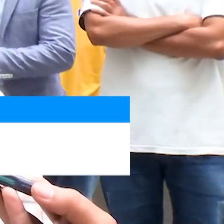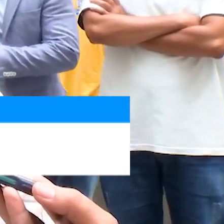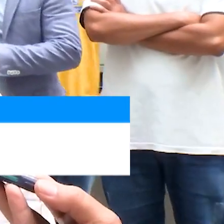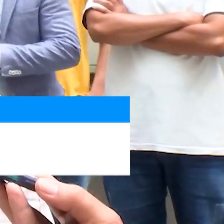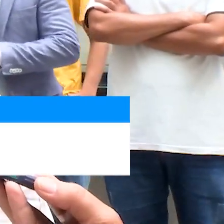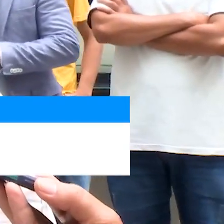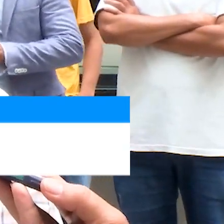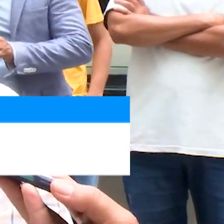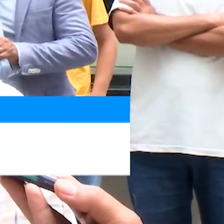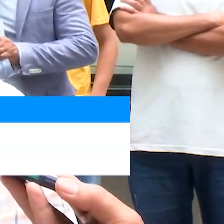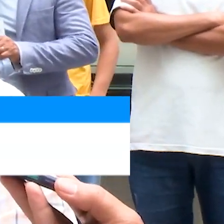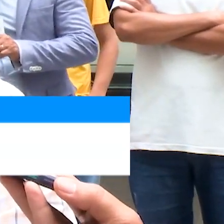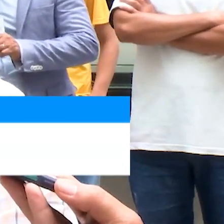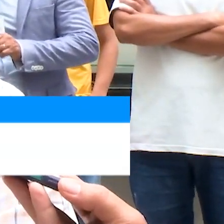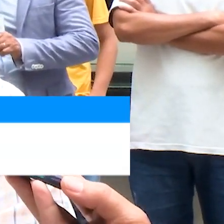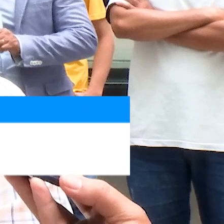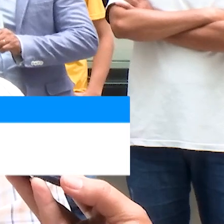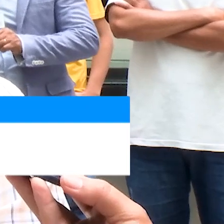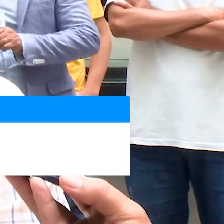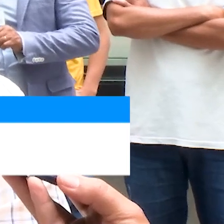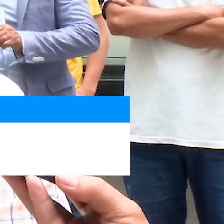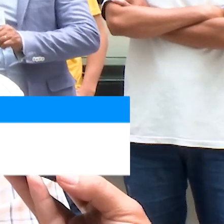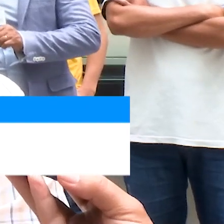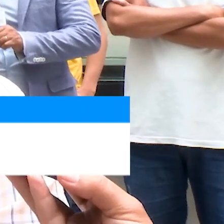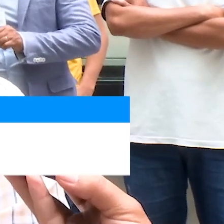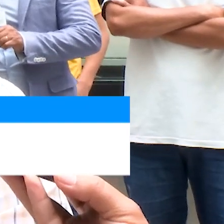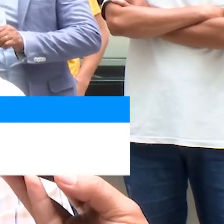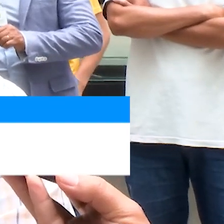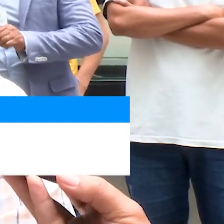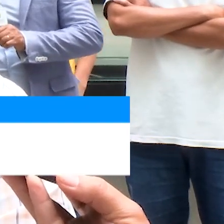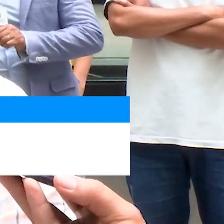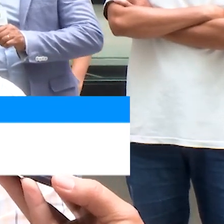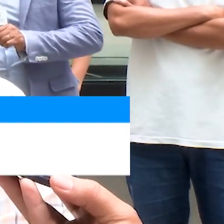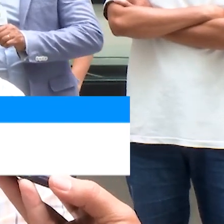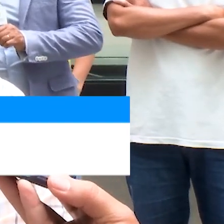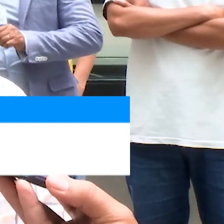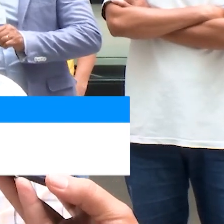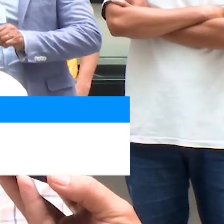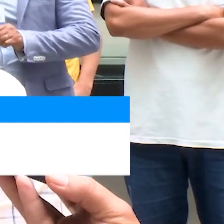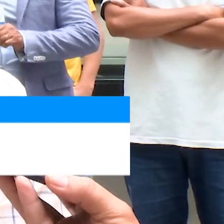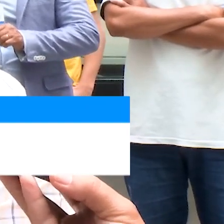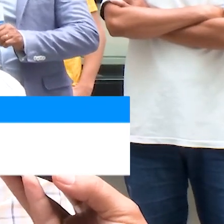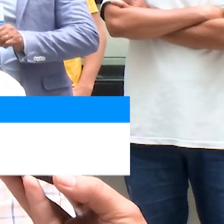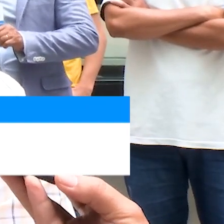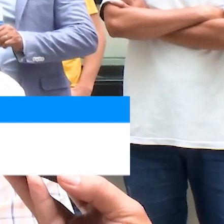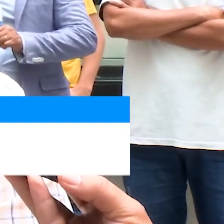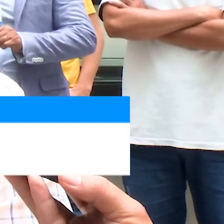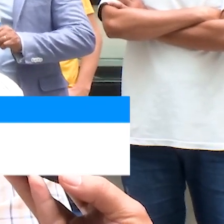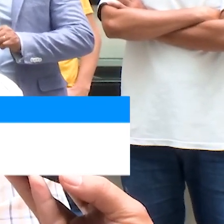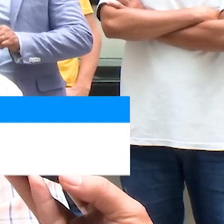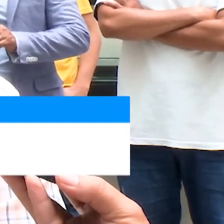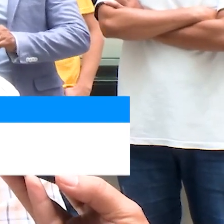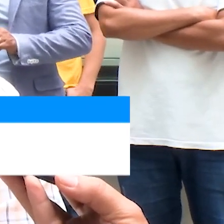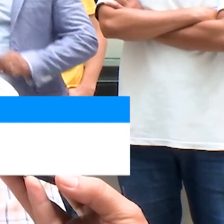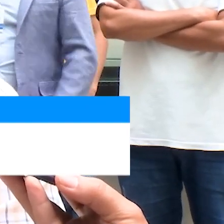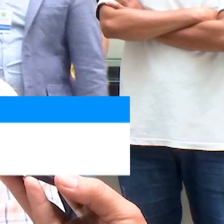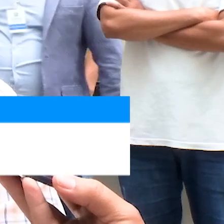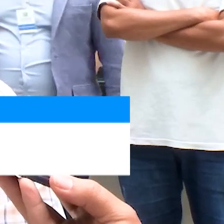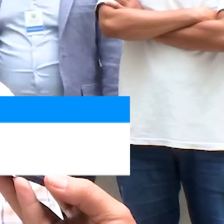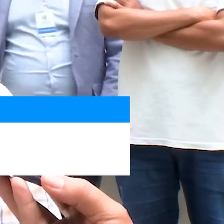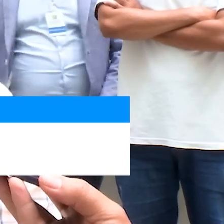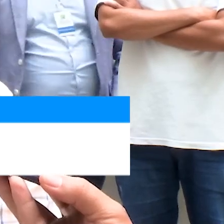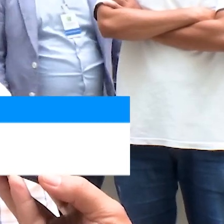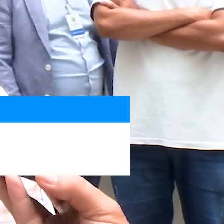A Câmara Municipal tem que provar para a sociedade o que é os 3 poderes: legislativo, executivo e judiciário. E esse ano nós